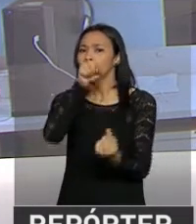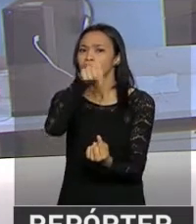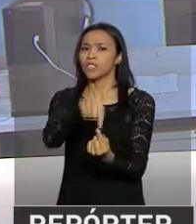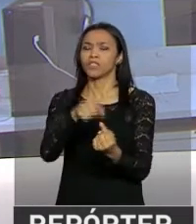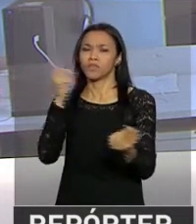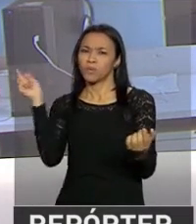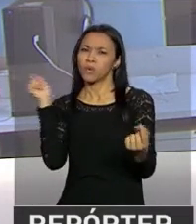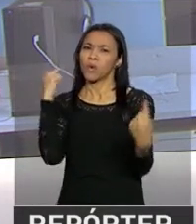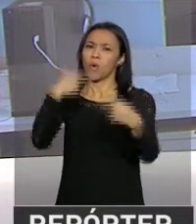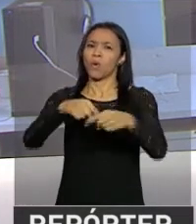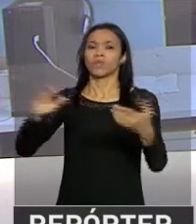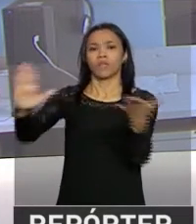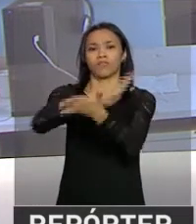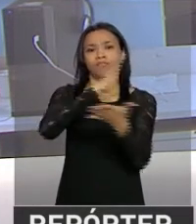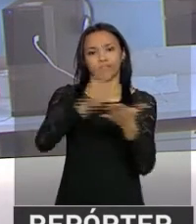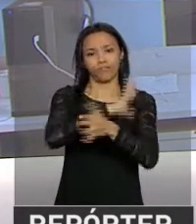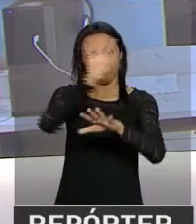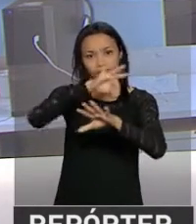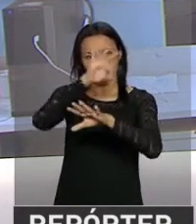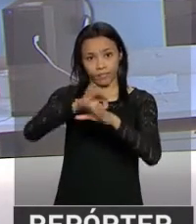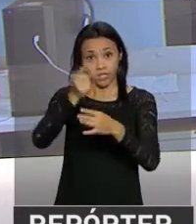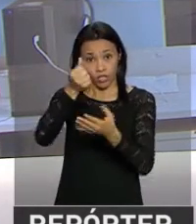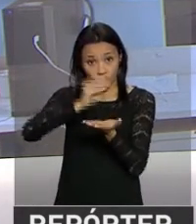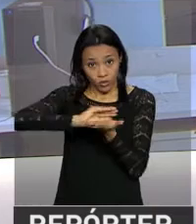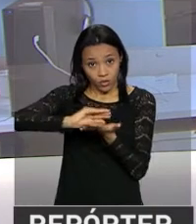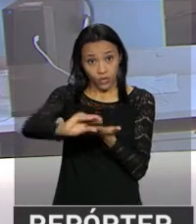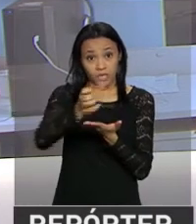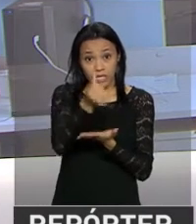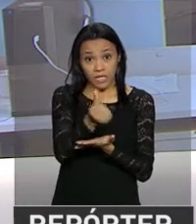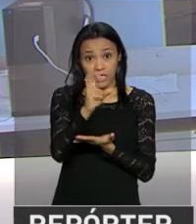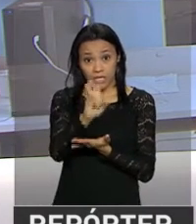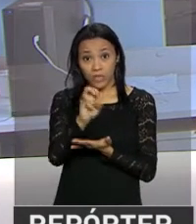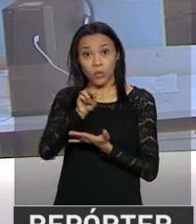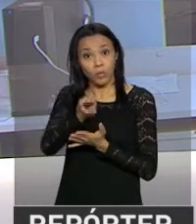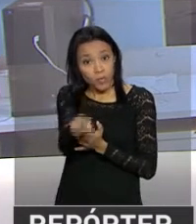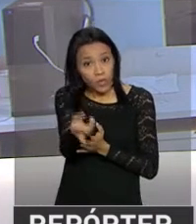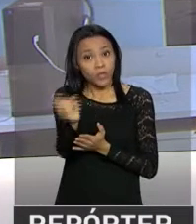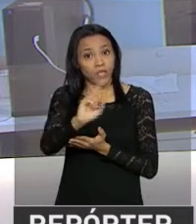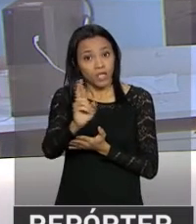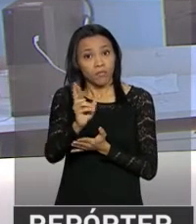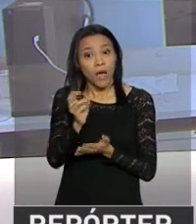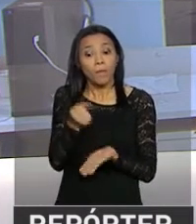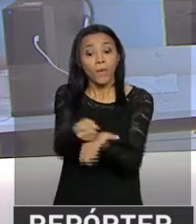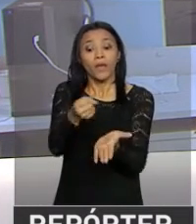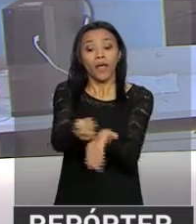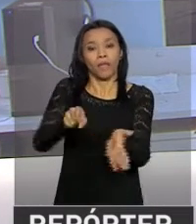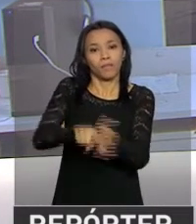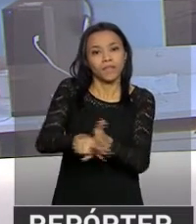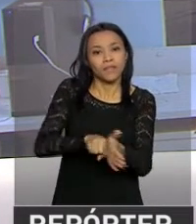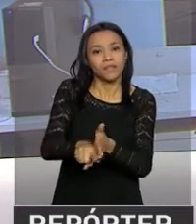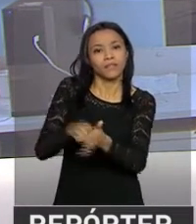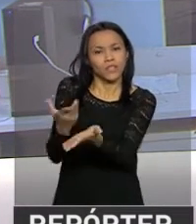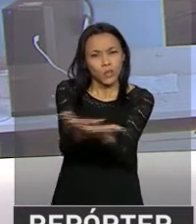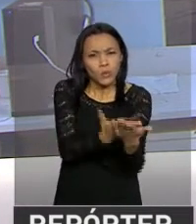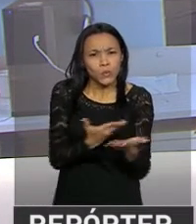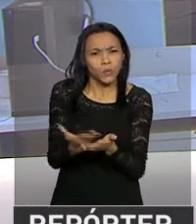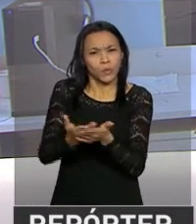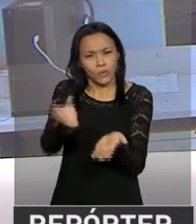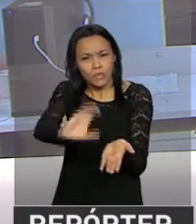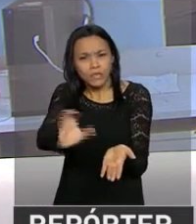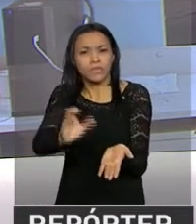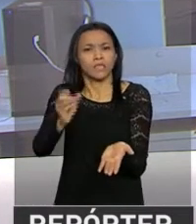combate ao vírus Zika. Vão ser investidos 65 milhões de reais para apoiar estudos e pesquisas científicas